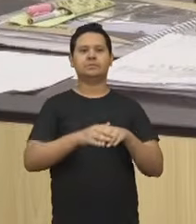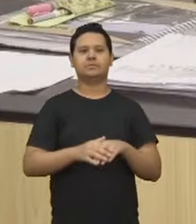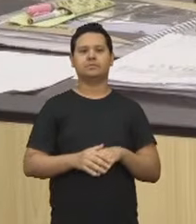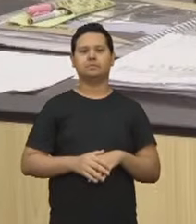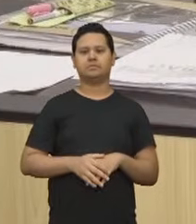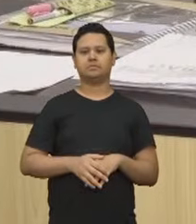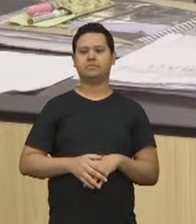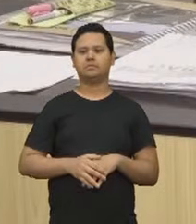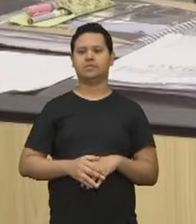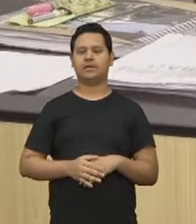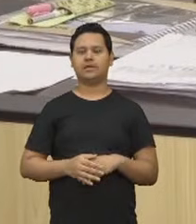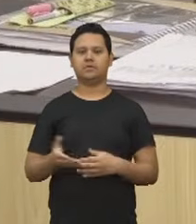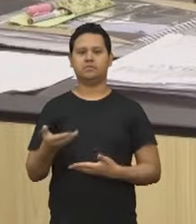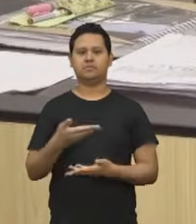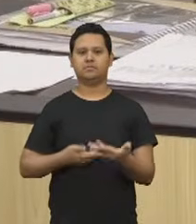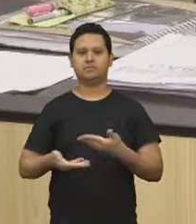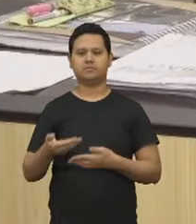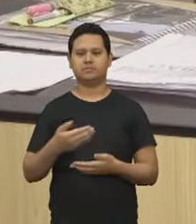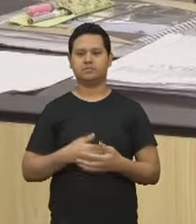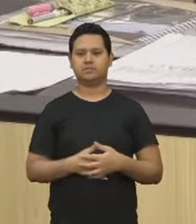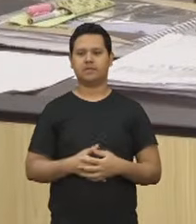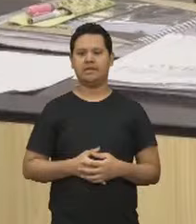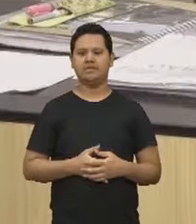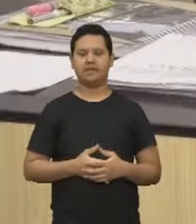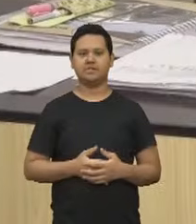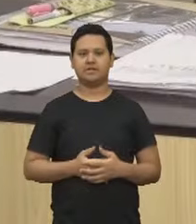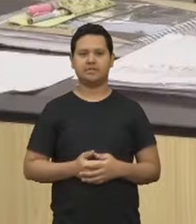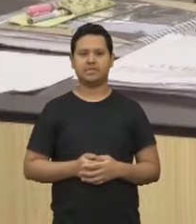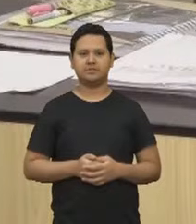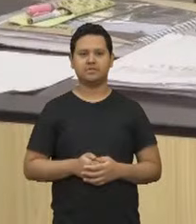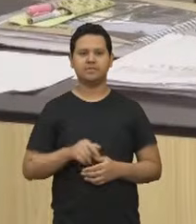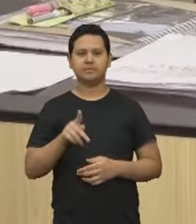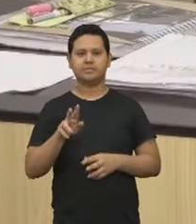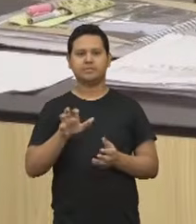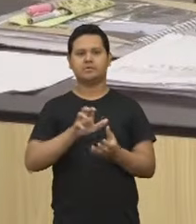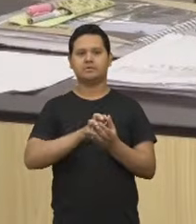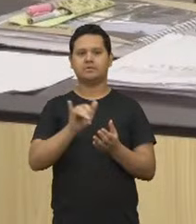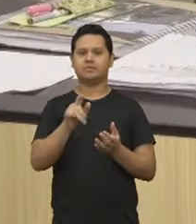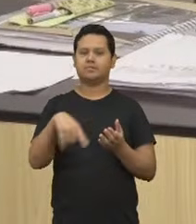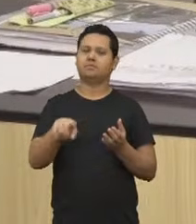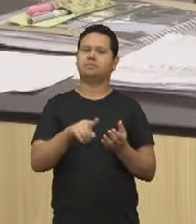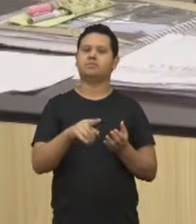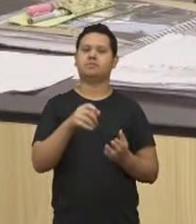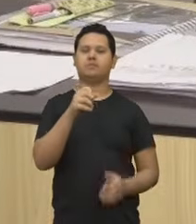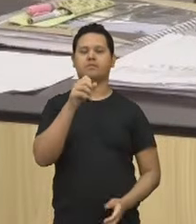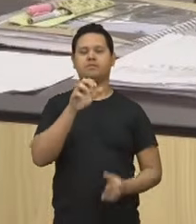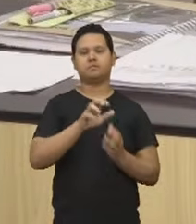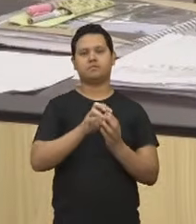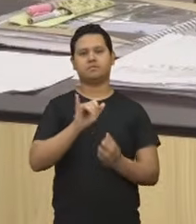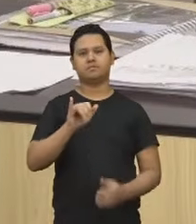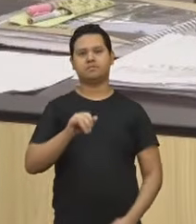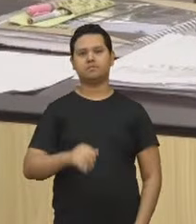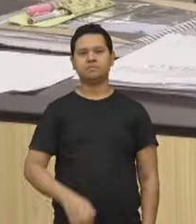uma boa arrecadação e de um equilíbrio financeiro na cidade de Jacareí.